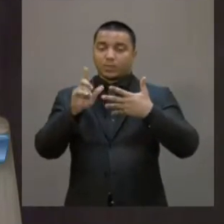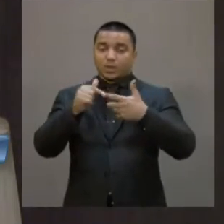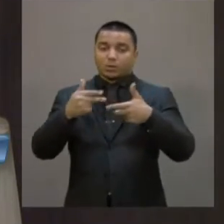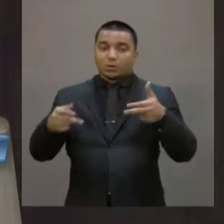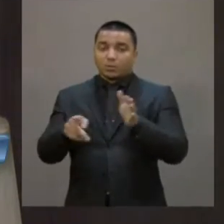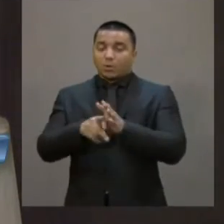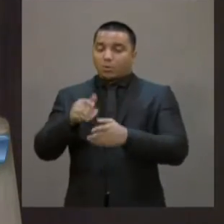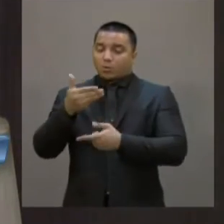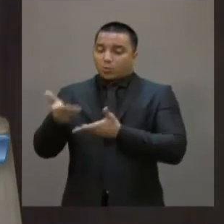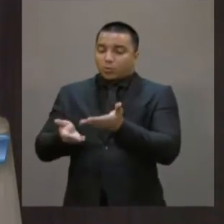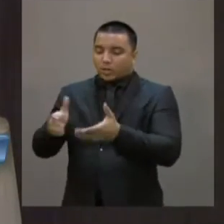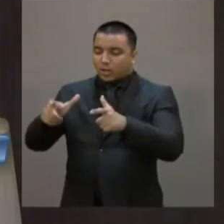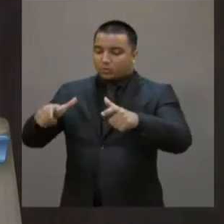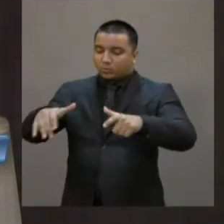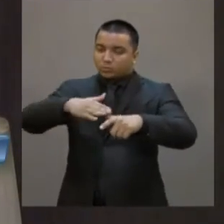unidades de conservação,